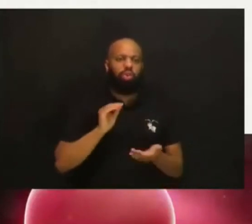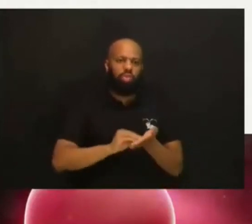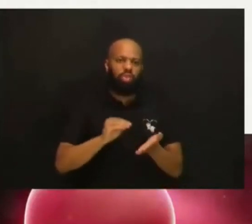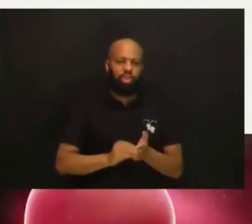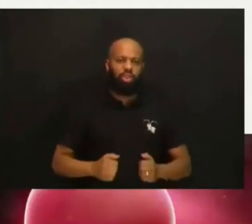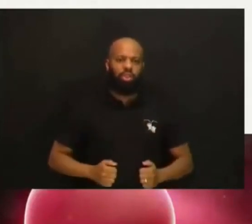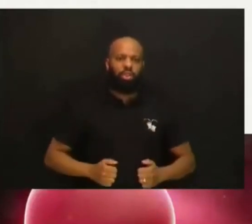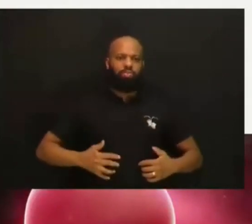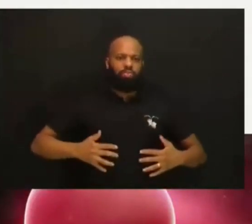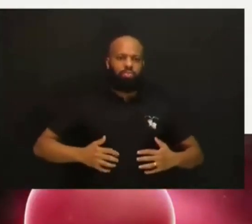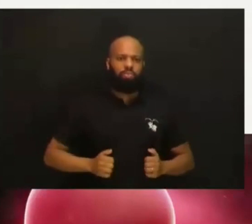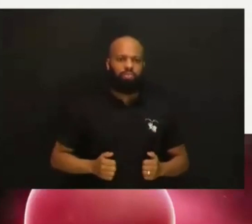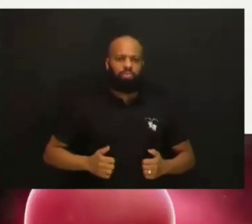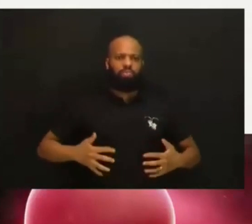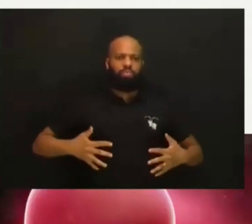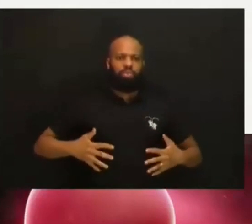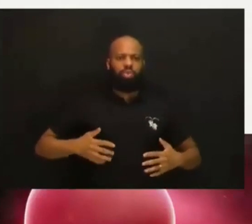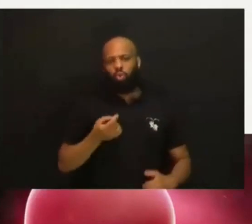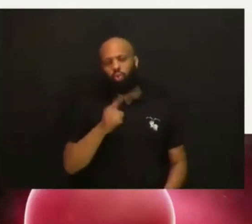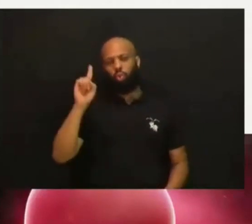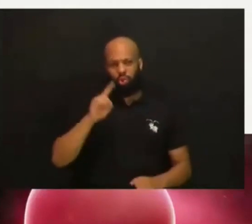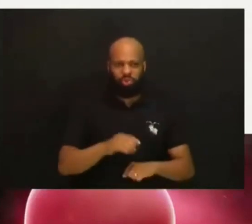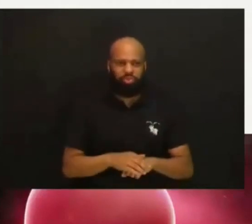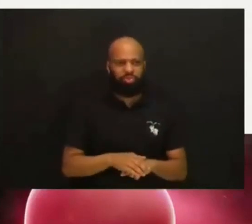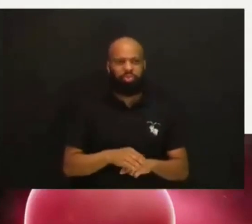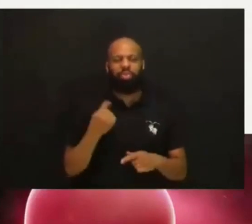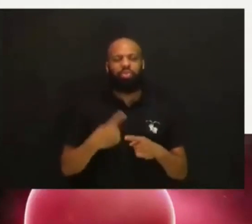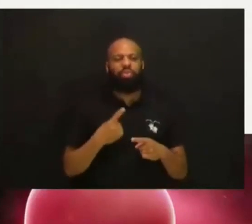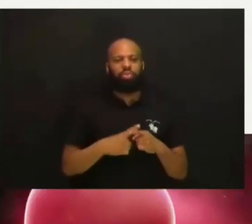pulmões são a nossa pérola, né? Aquilo que há